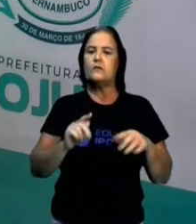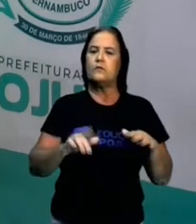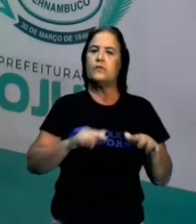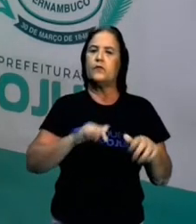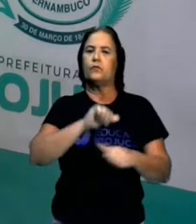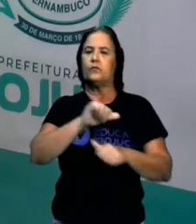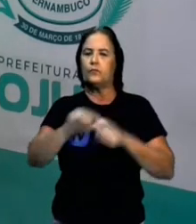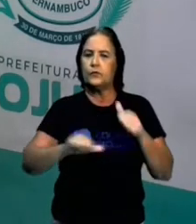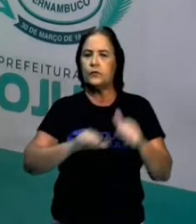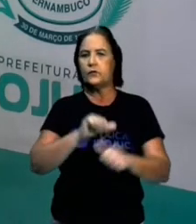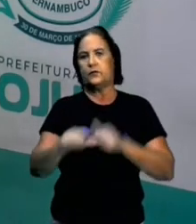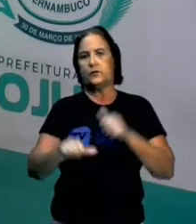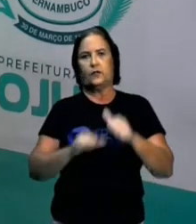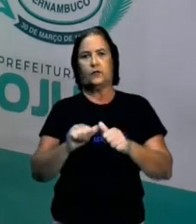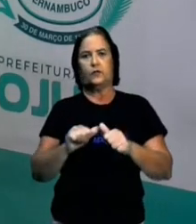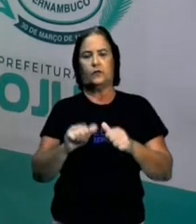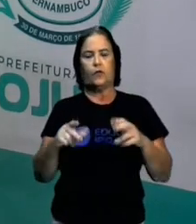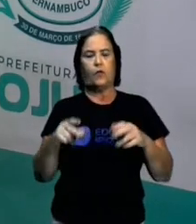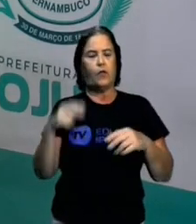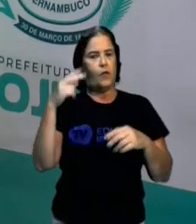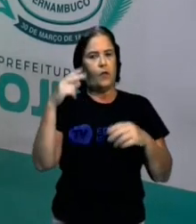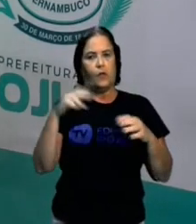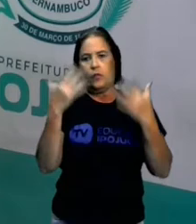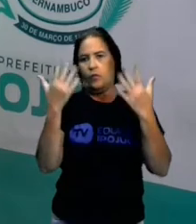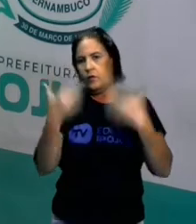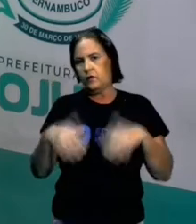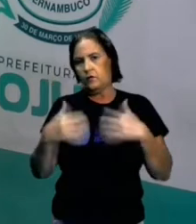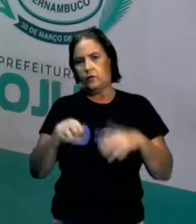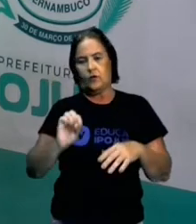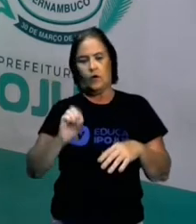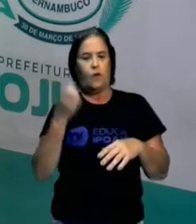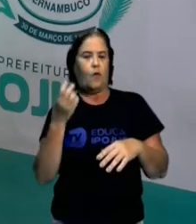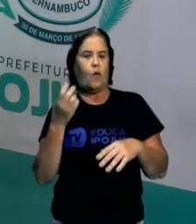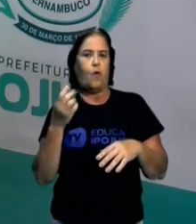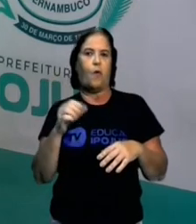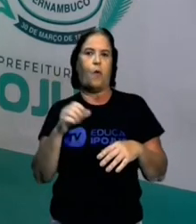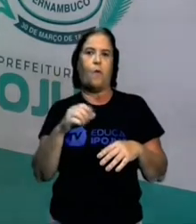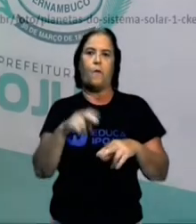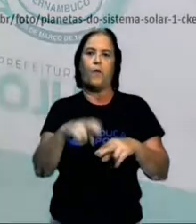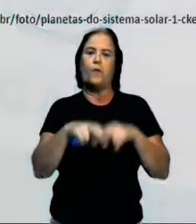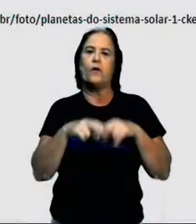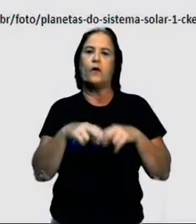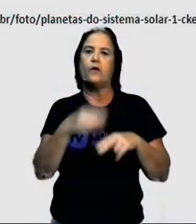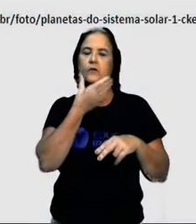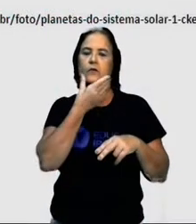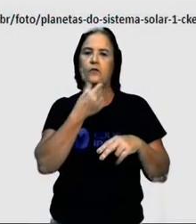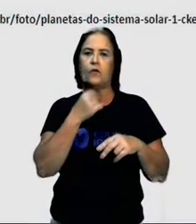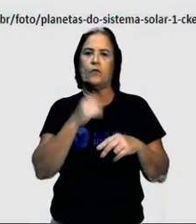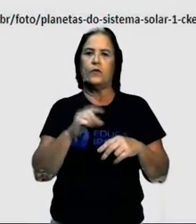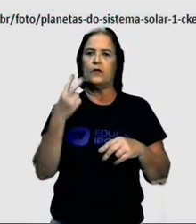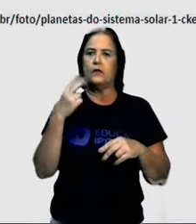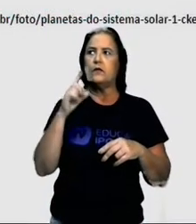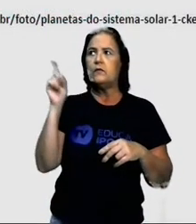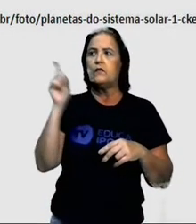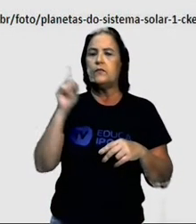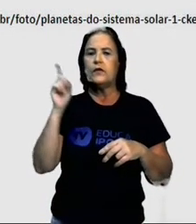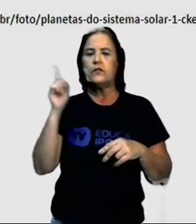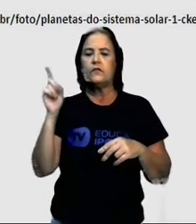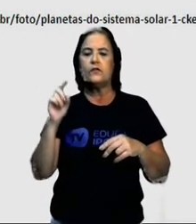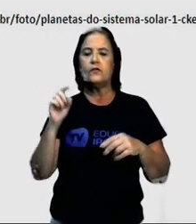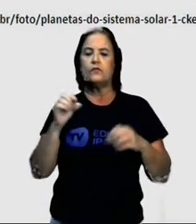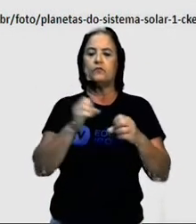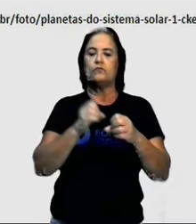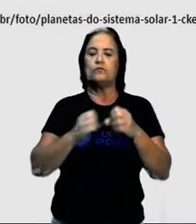natural ou pela ação do homem. Aí na imagem a gente está vendo o sistema solar e a gente